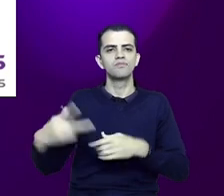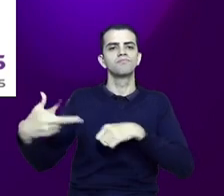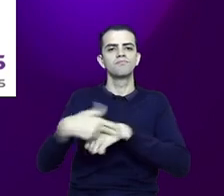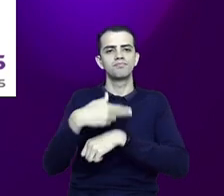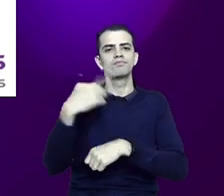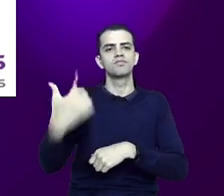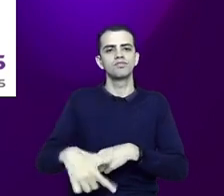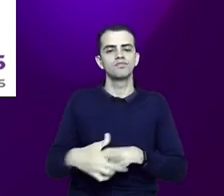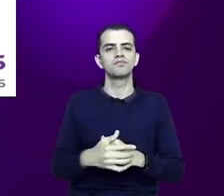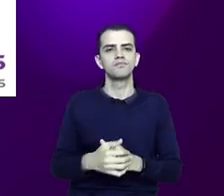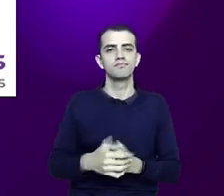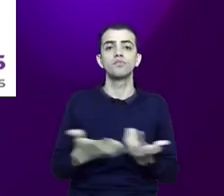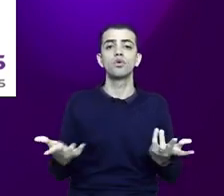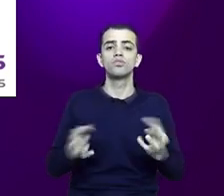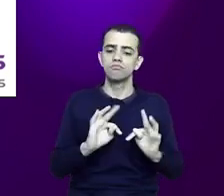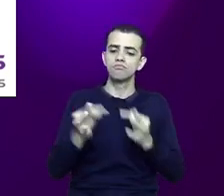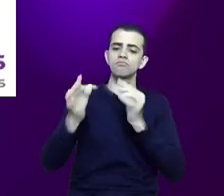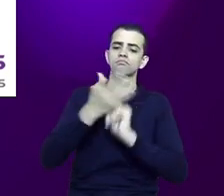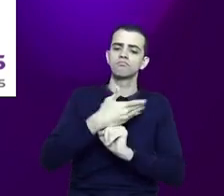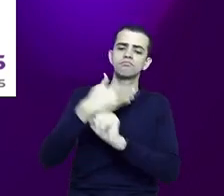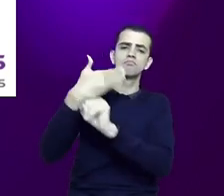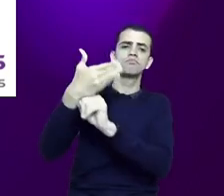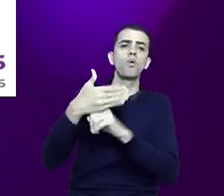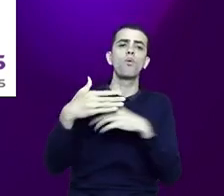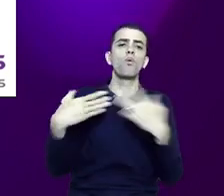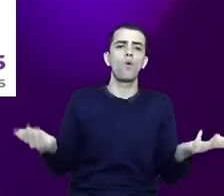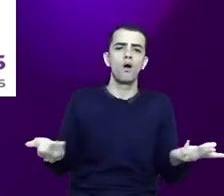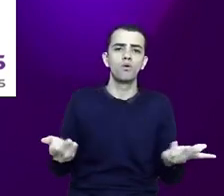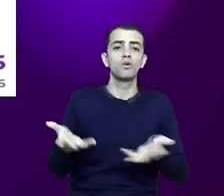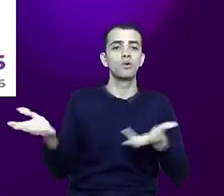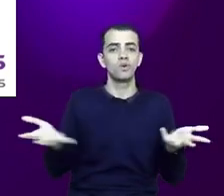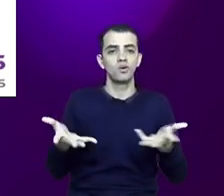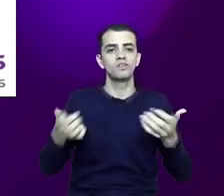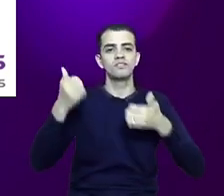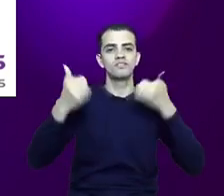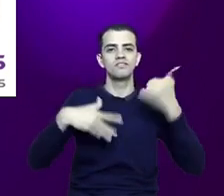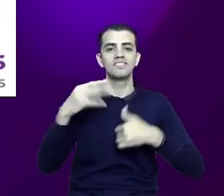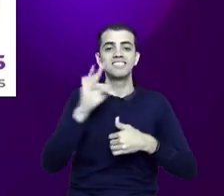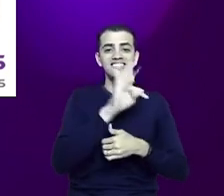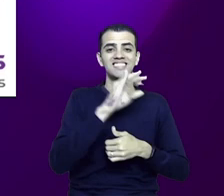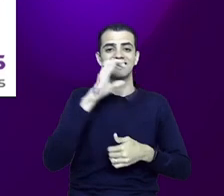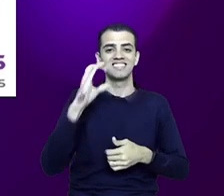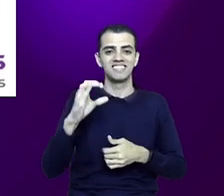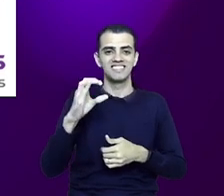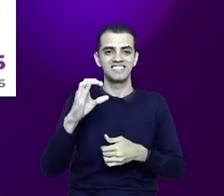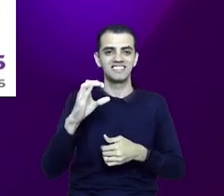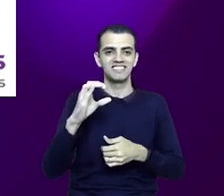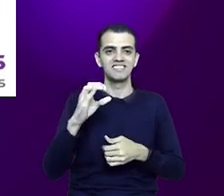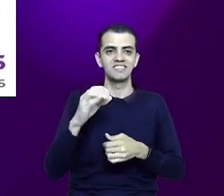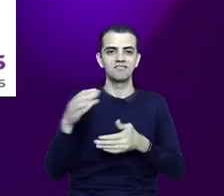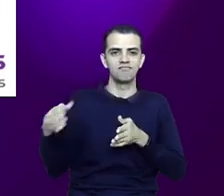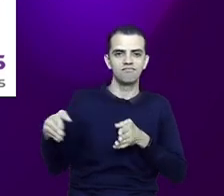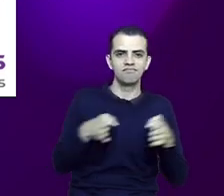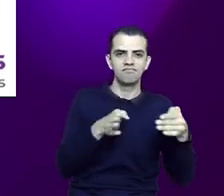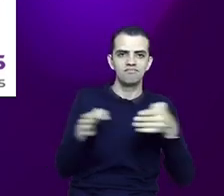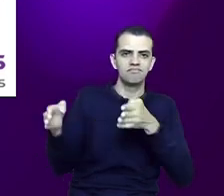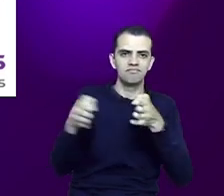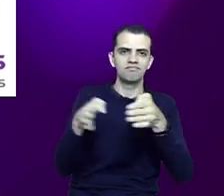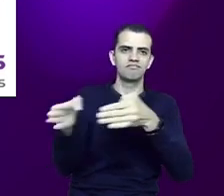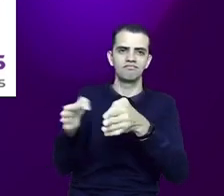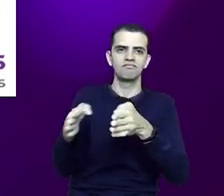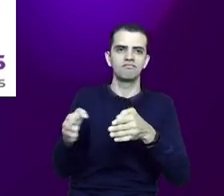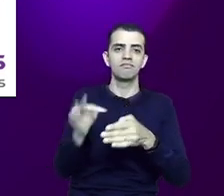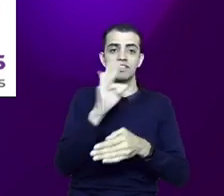Então, quais são as tecnologias do trauma que podem nos ajudar? Hoje a gente vai basicamente falar em tomografia intraoperatória e navegação. A tomografia ela pode nos